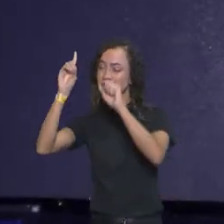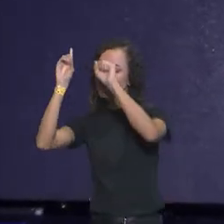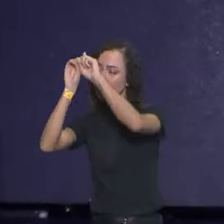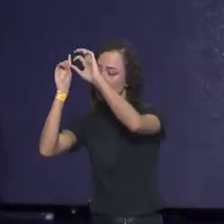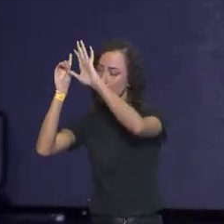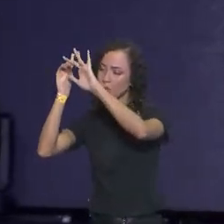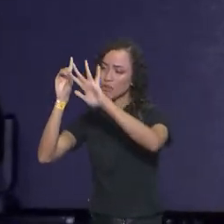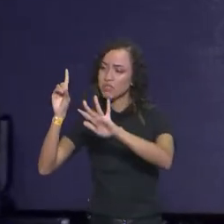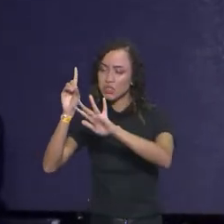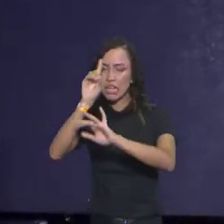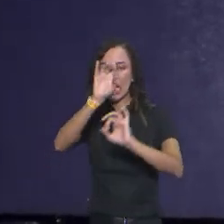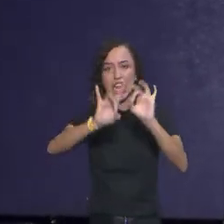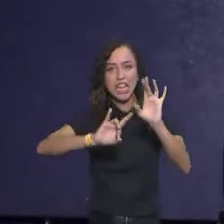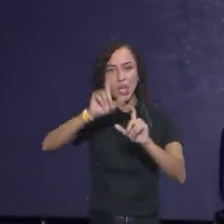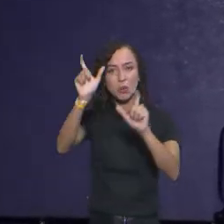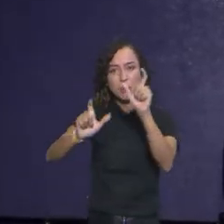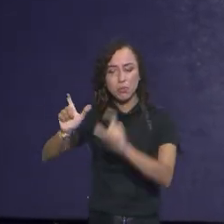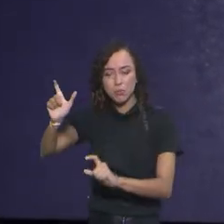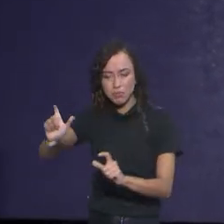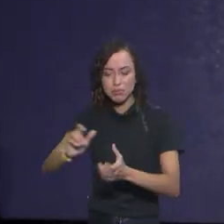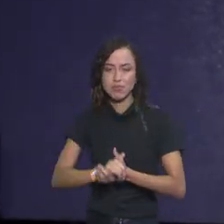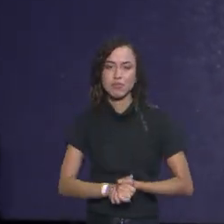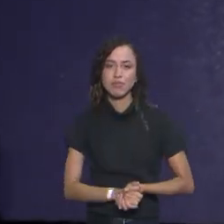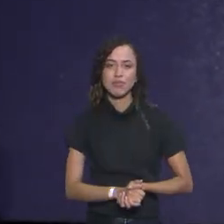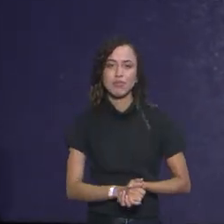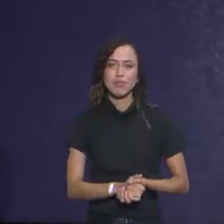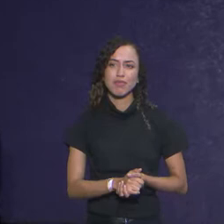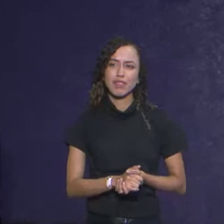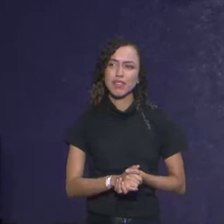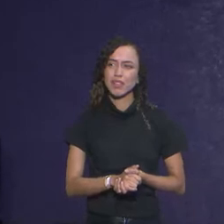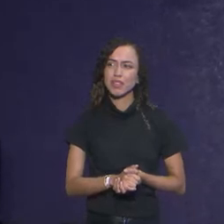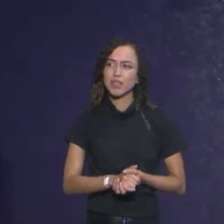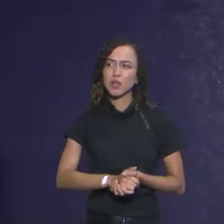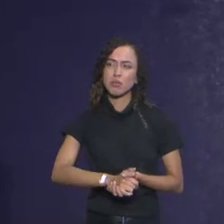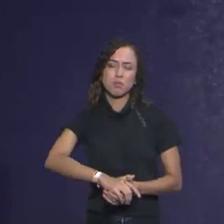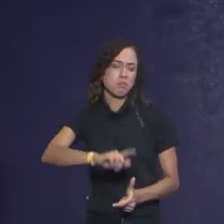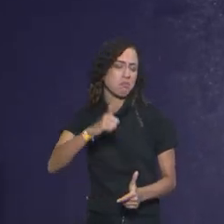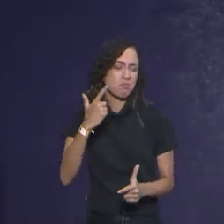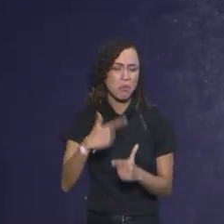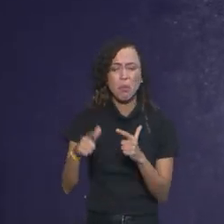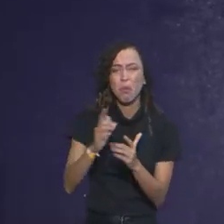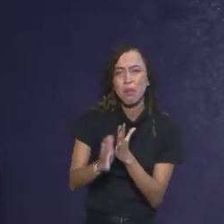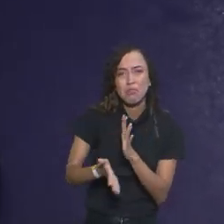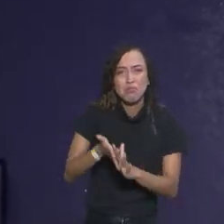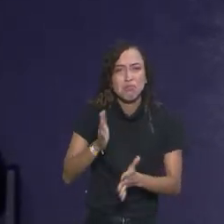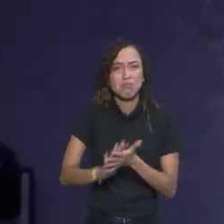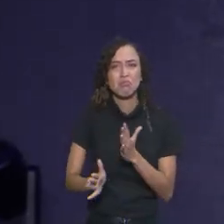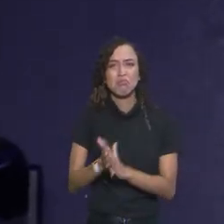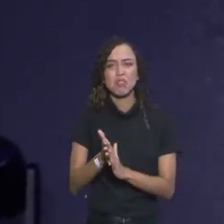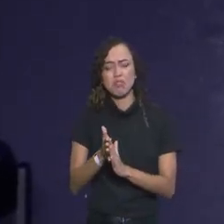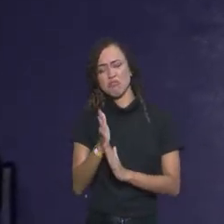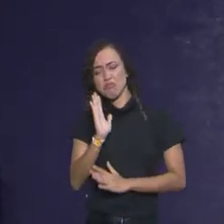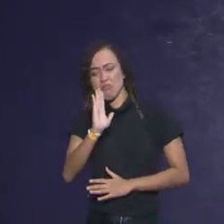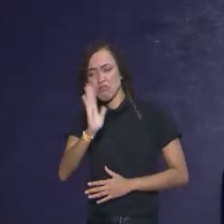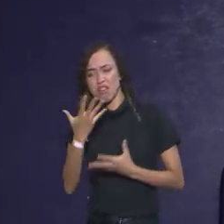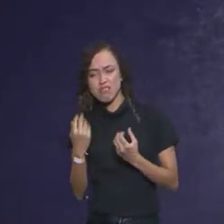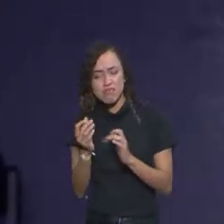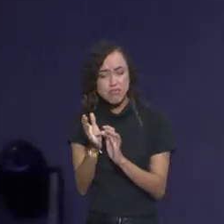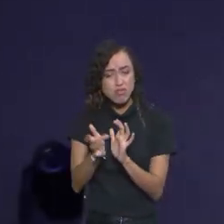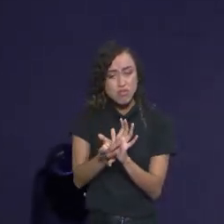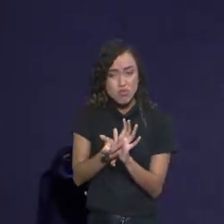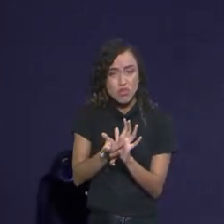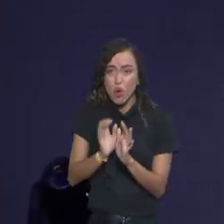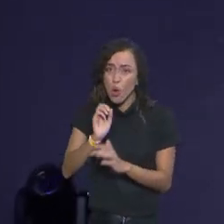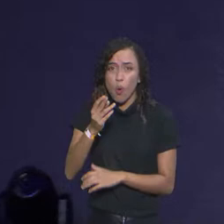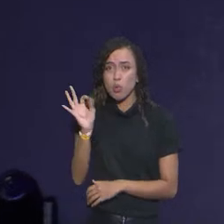a benção dele sobre cada um de nós Independente de você já ter entregue a sua vida a ele